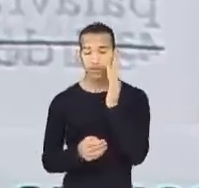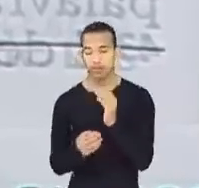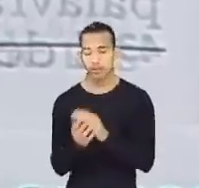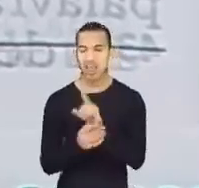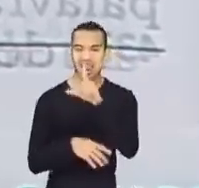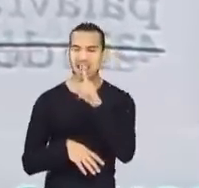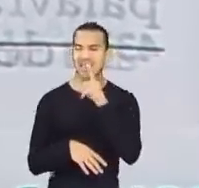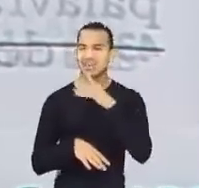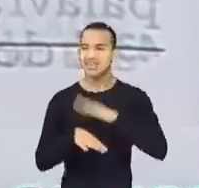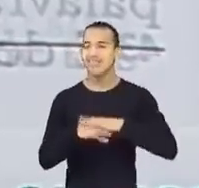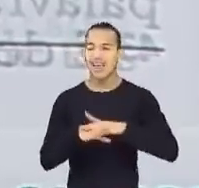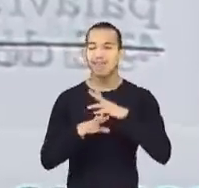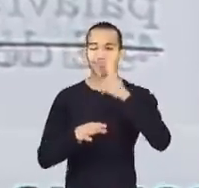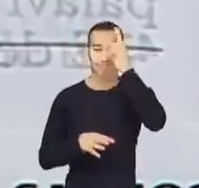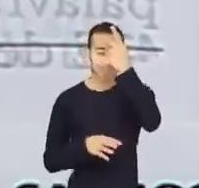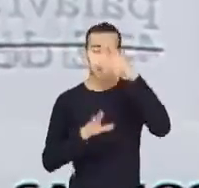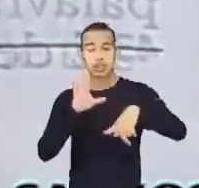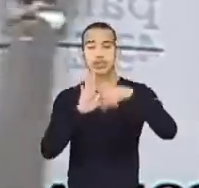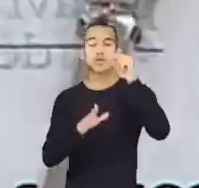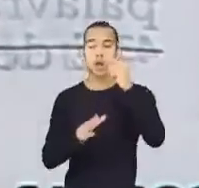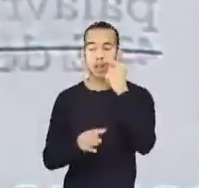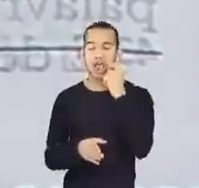ele tinha uma determinação,